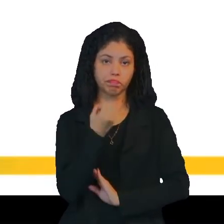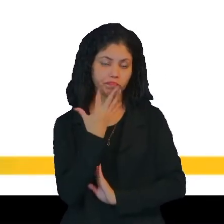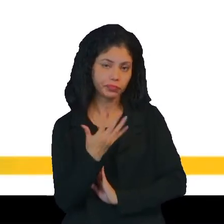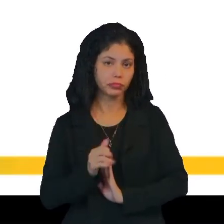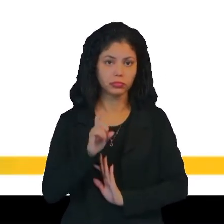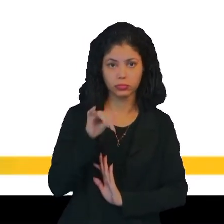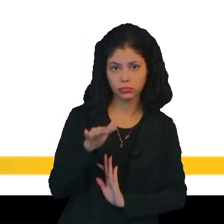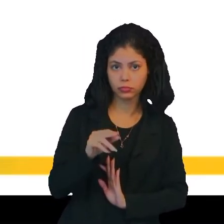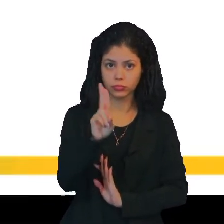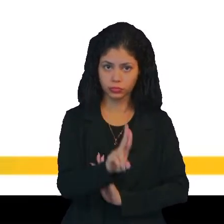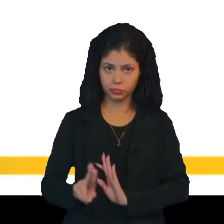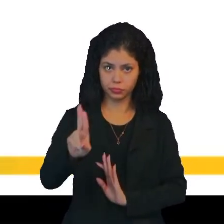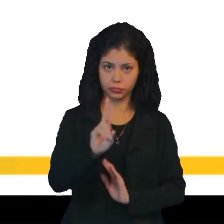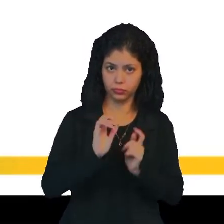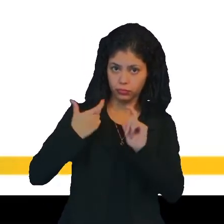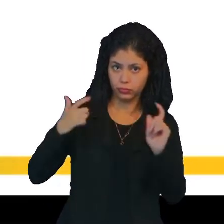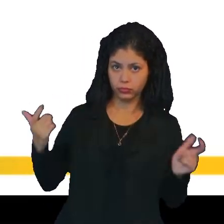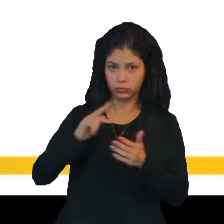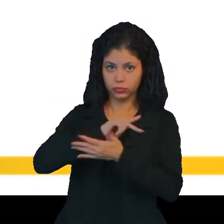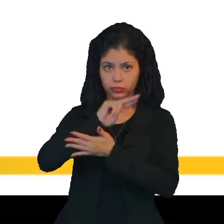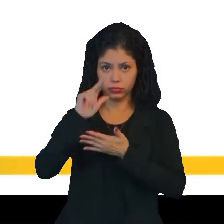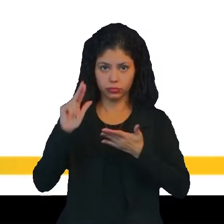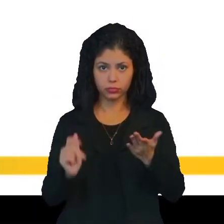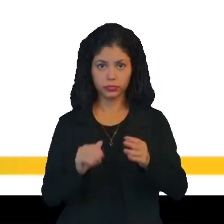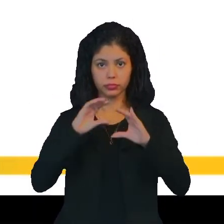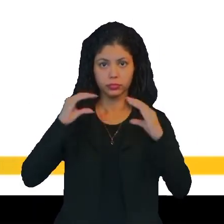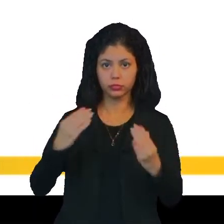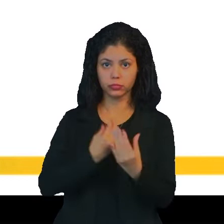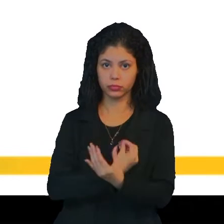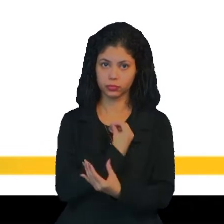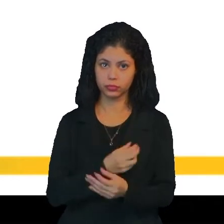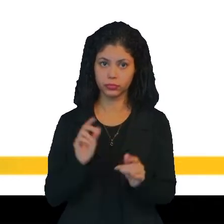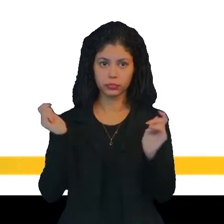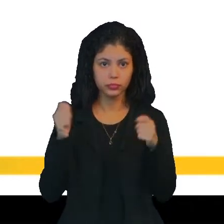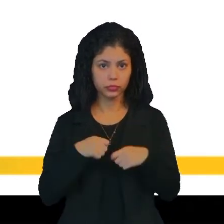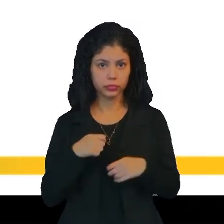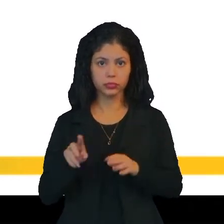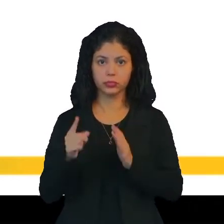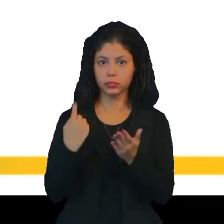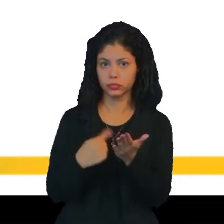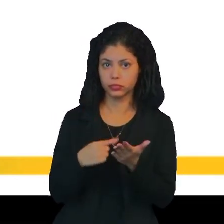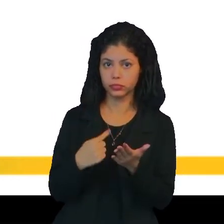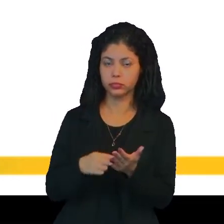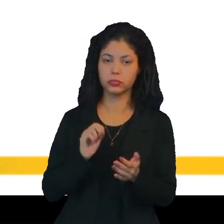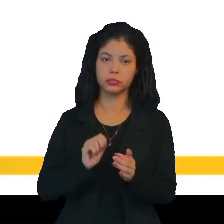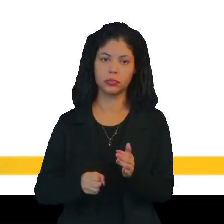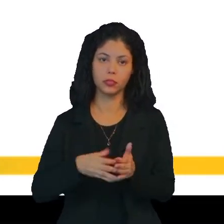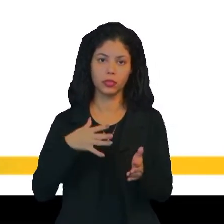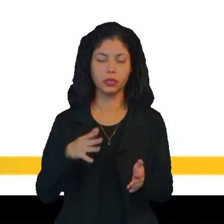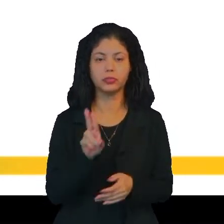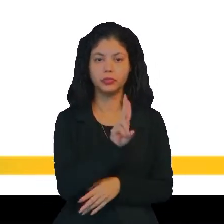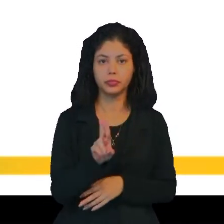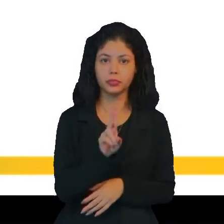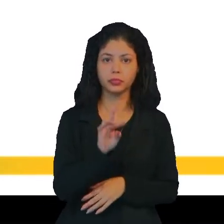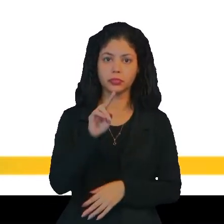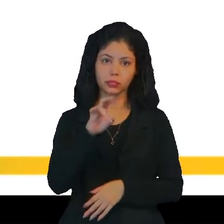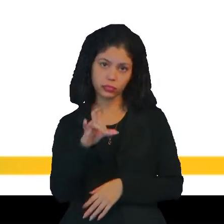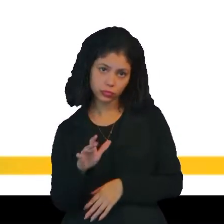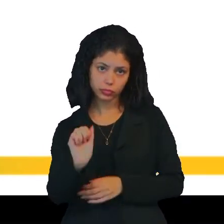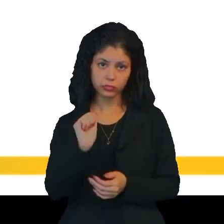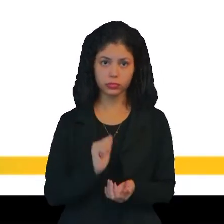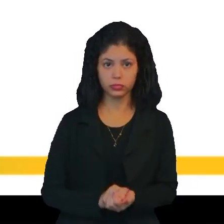Bom, Linneu utilizou uma enorme variedade de seres vivos e por isso é considerado por muitos o chamado pai